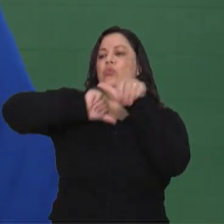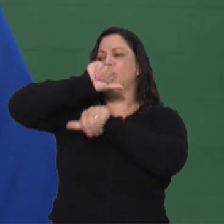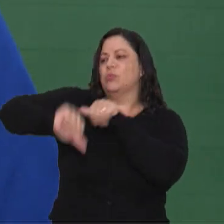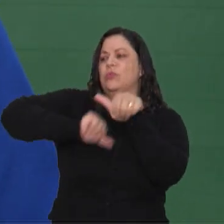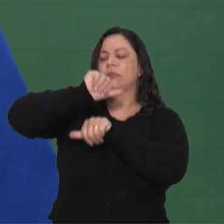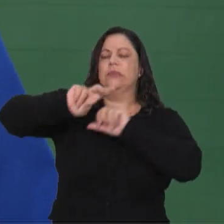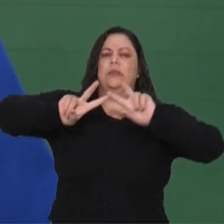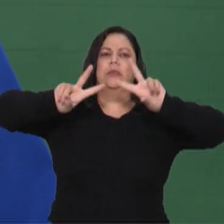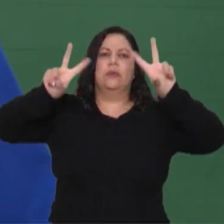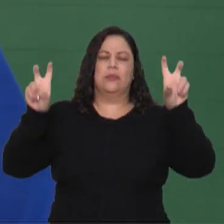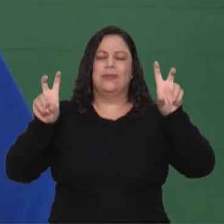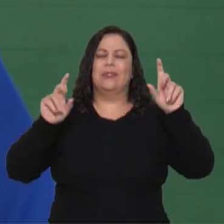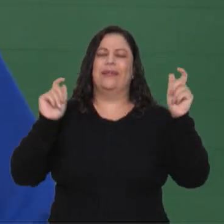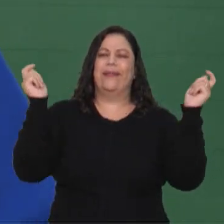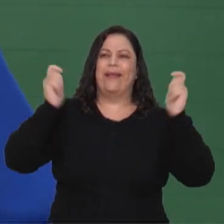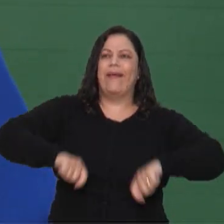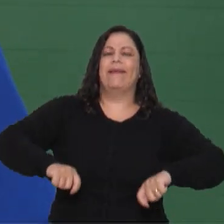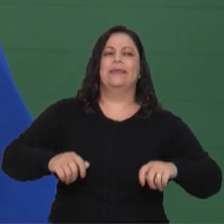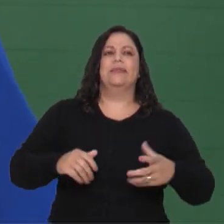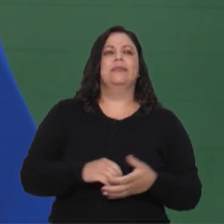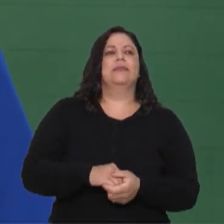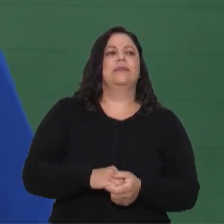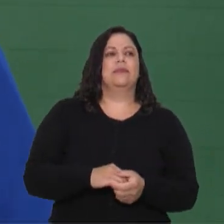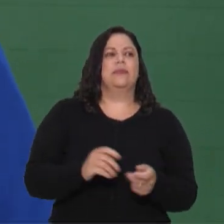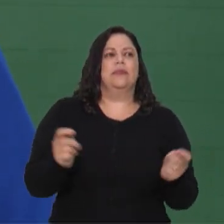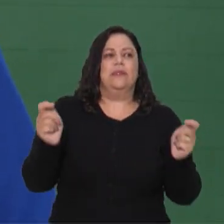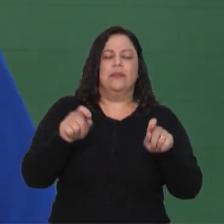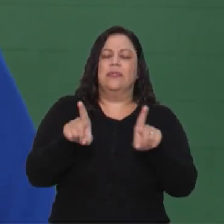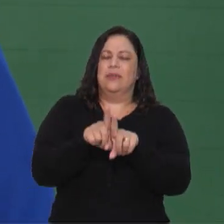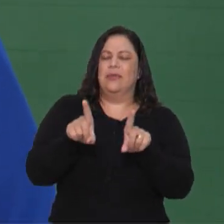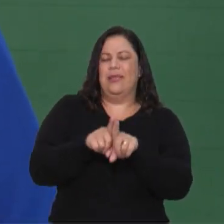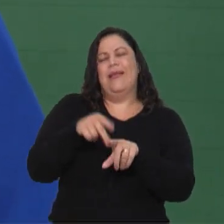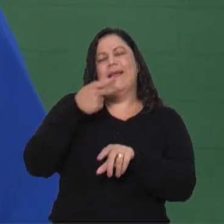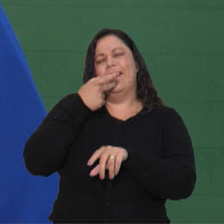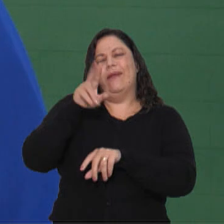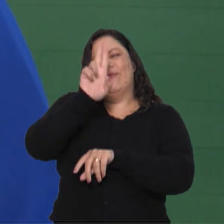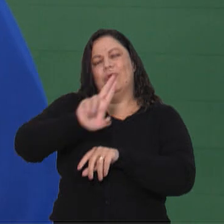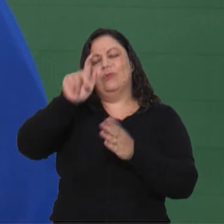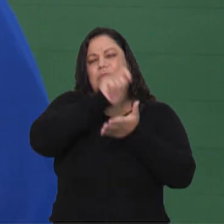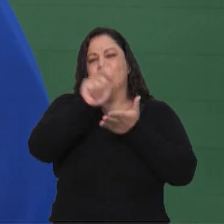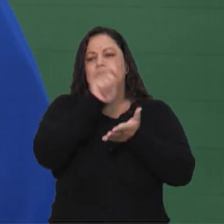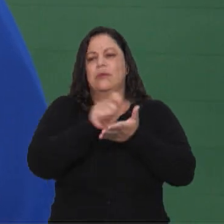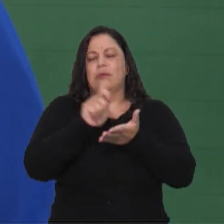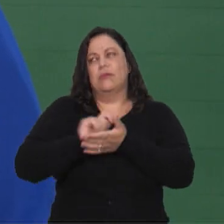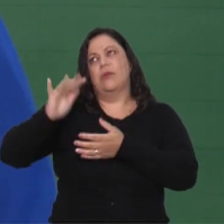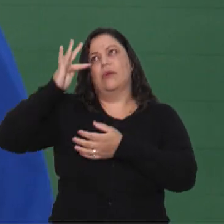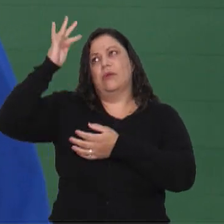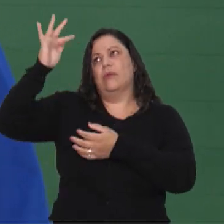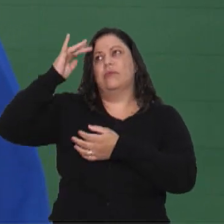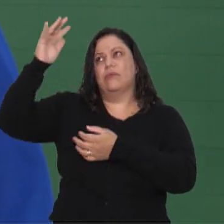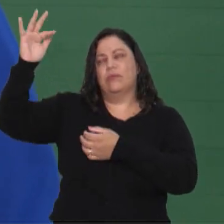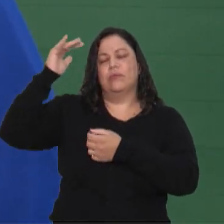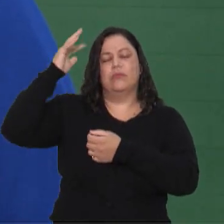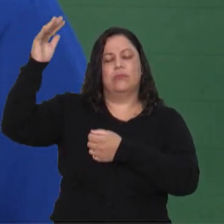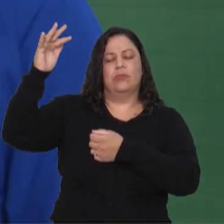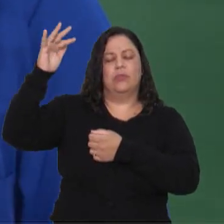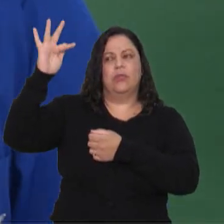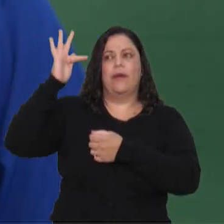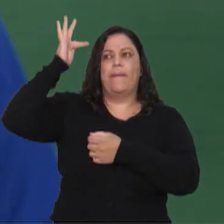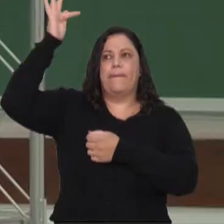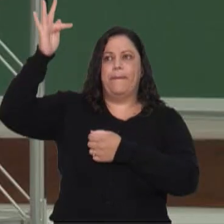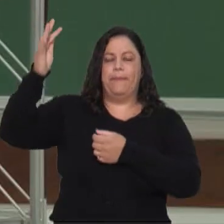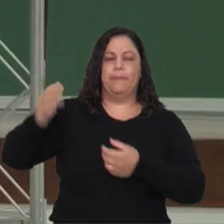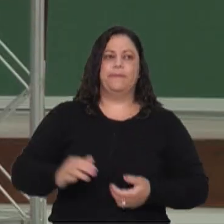síntese e antítese, que o Hegel vai usar em sua teoria filosófica.